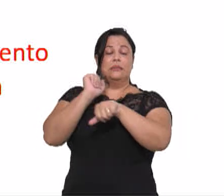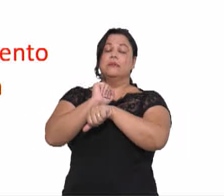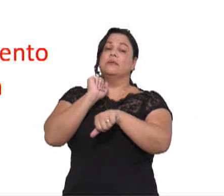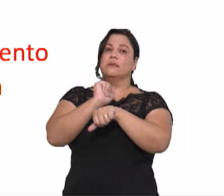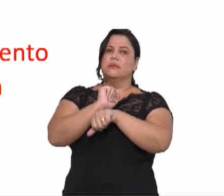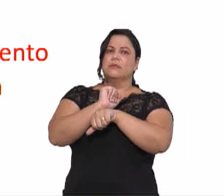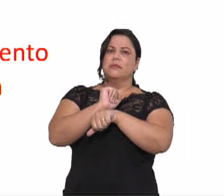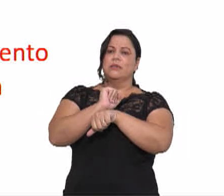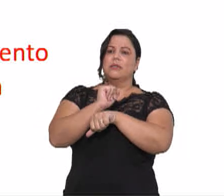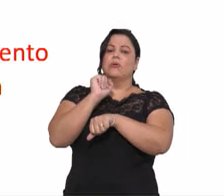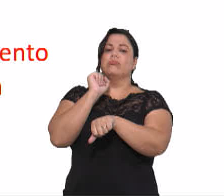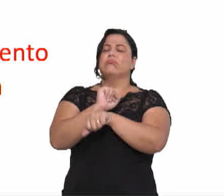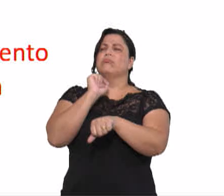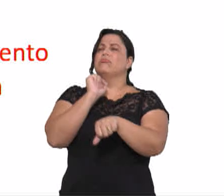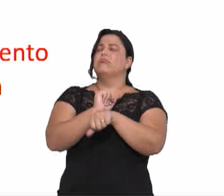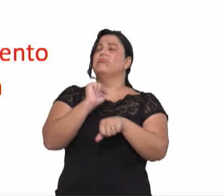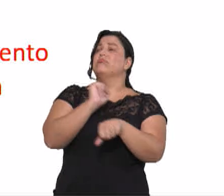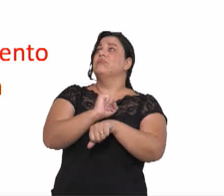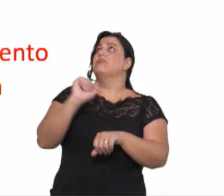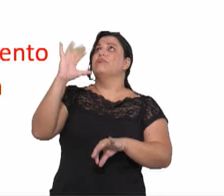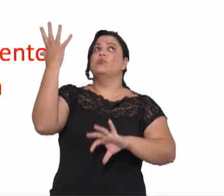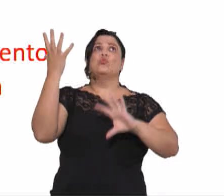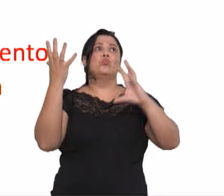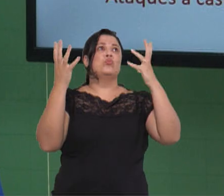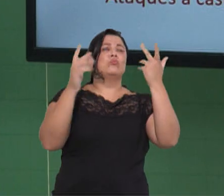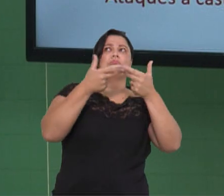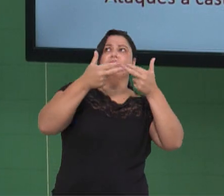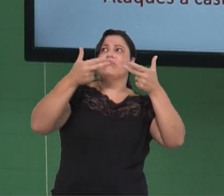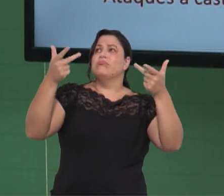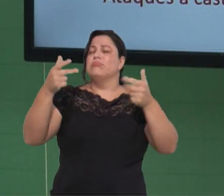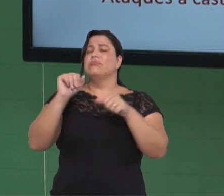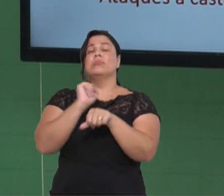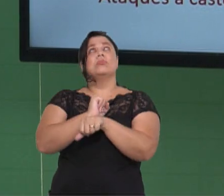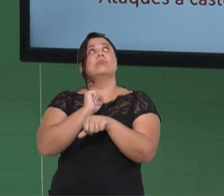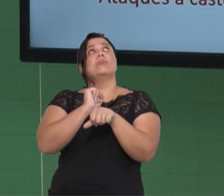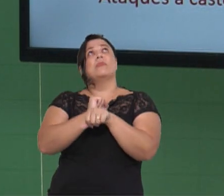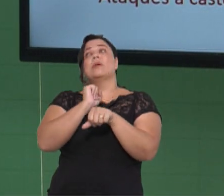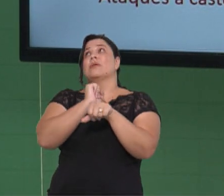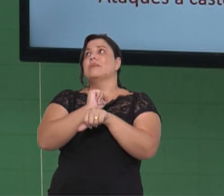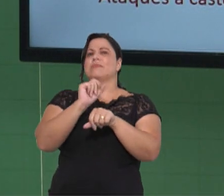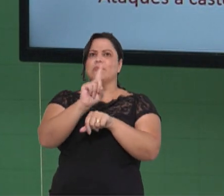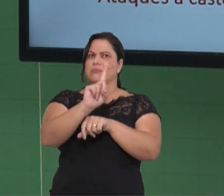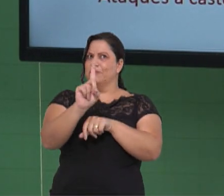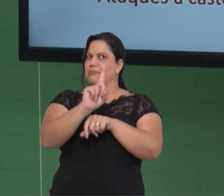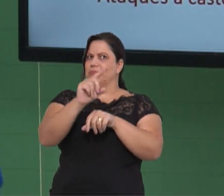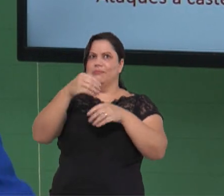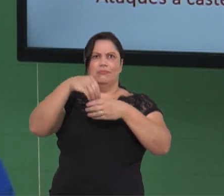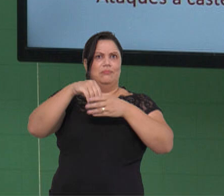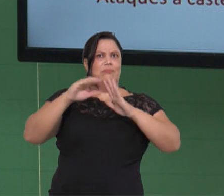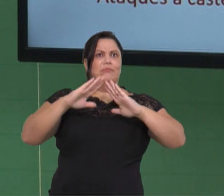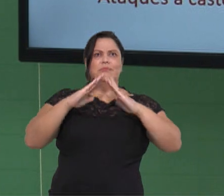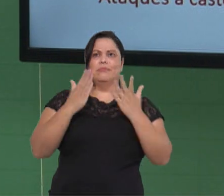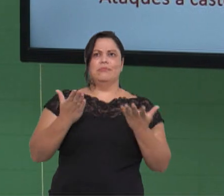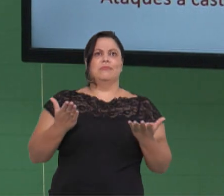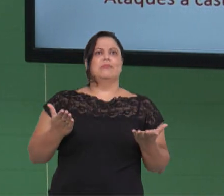coisa acontecer, ele não aceitou de bom grado fazer